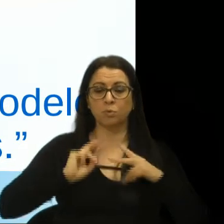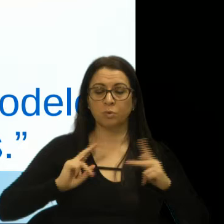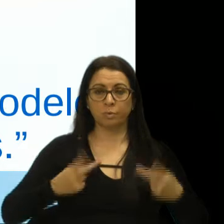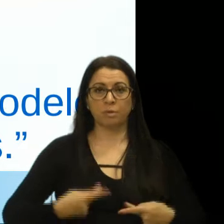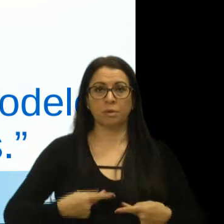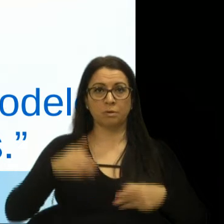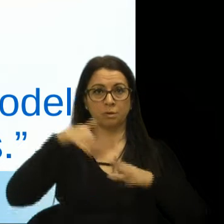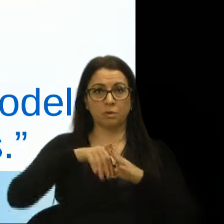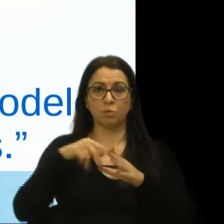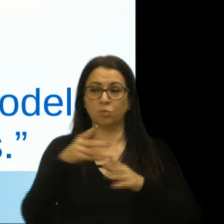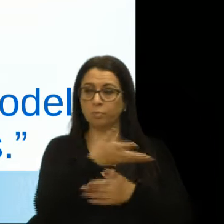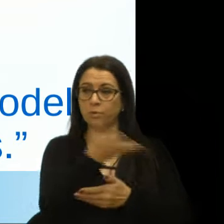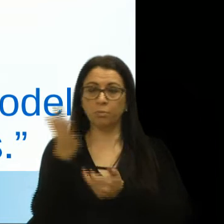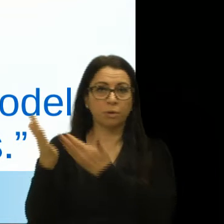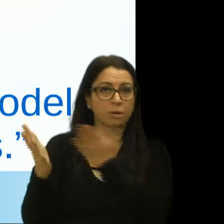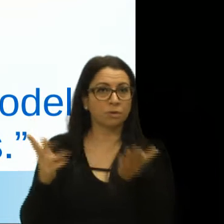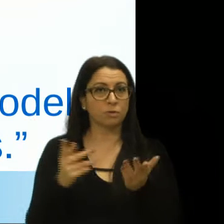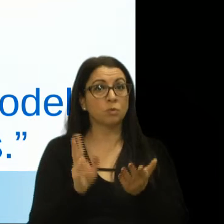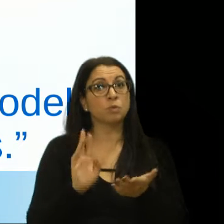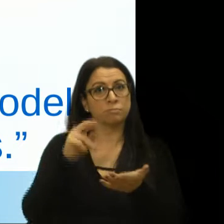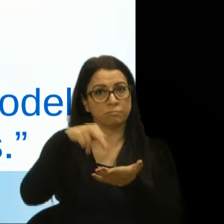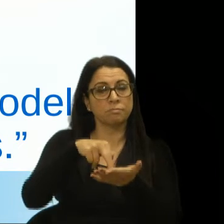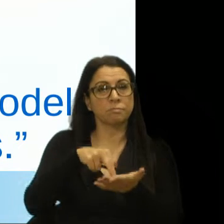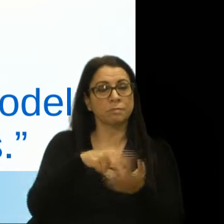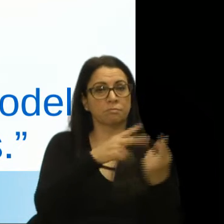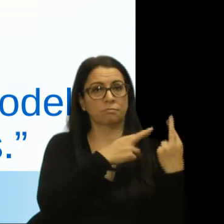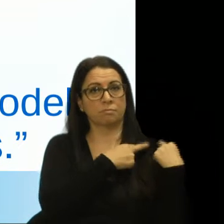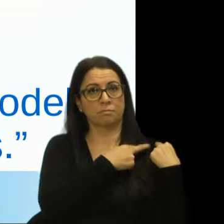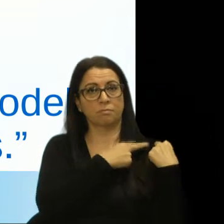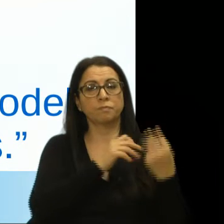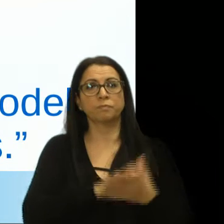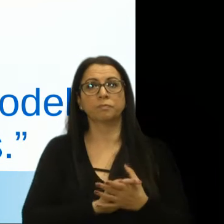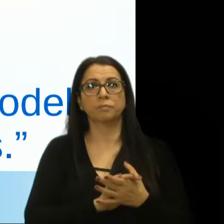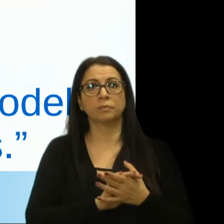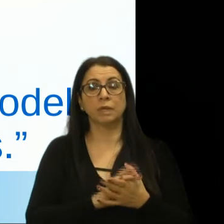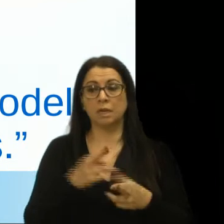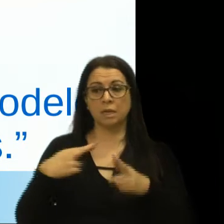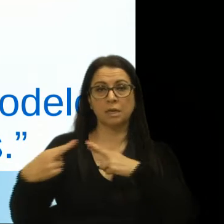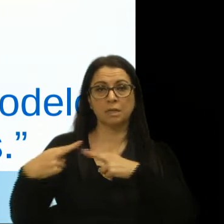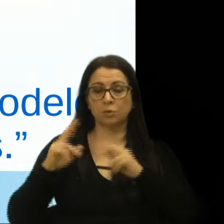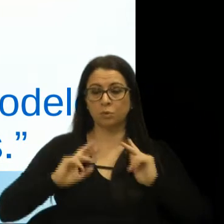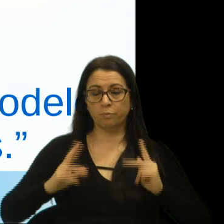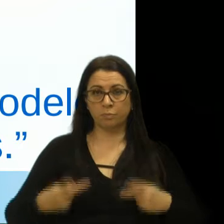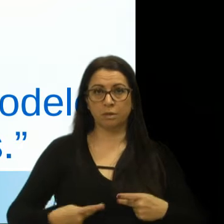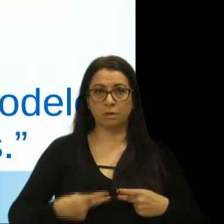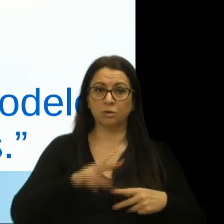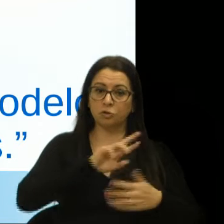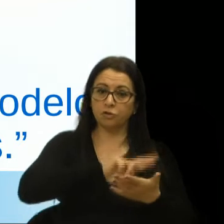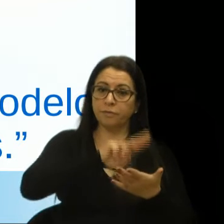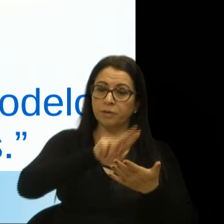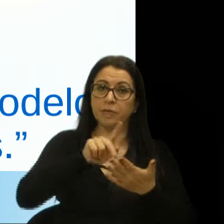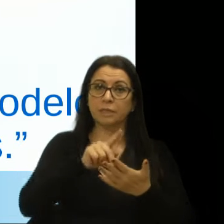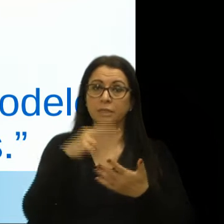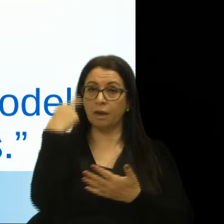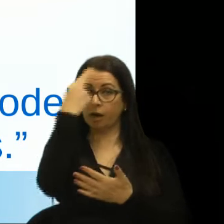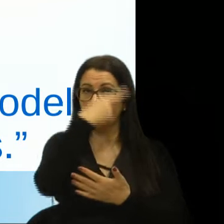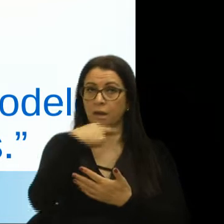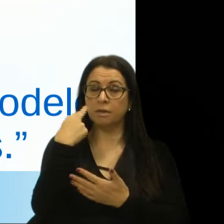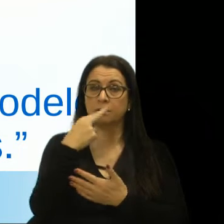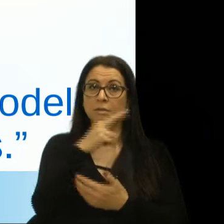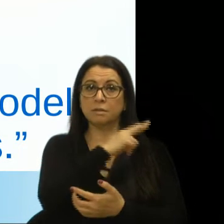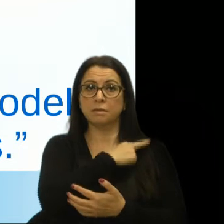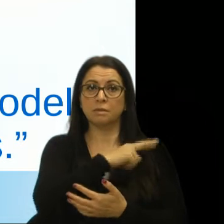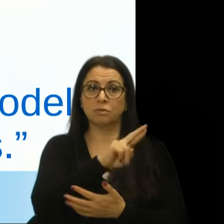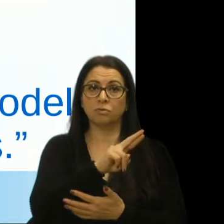meio ambiente e as suas reais responsabilidades. As relações humanas entre diferentes raças e